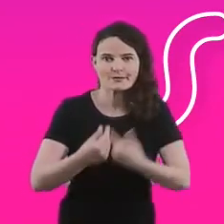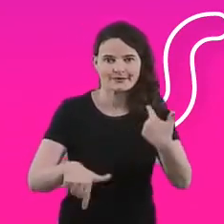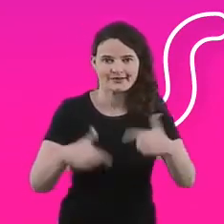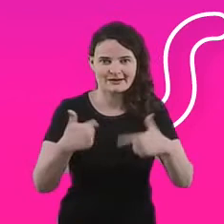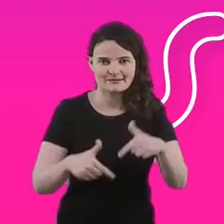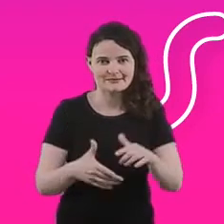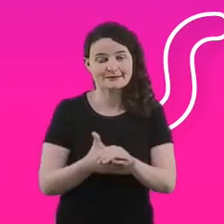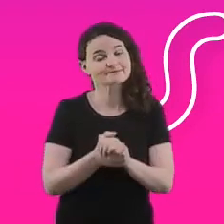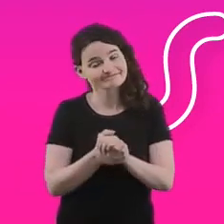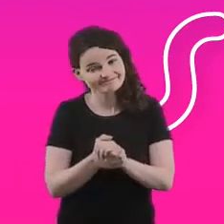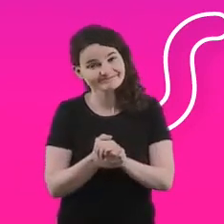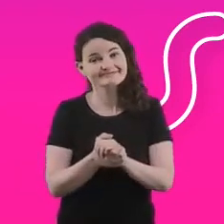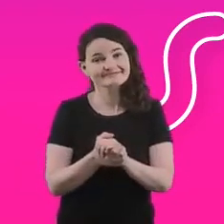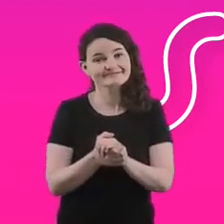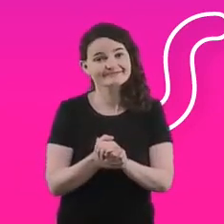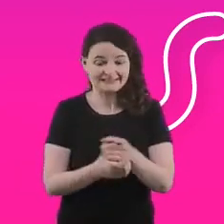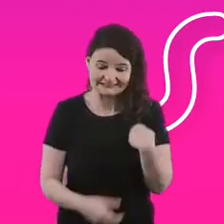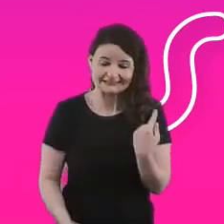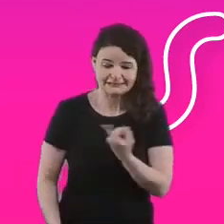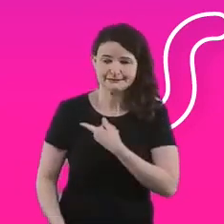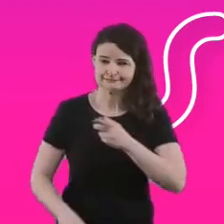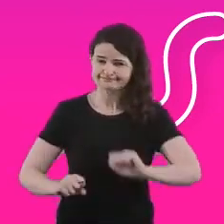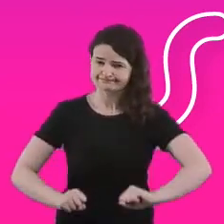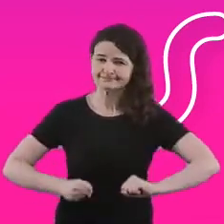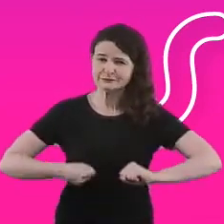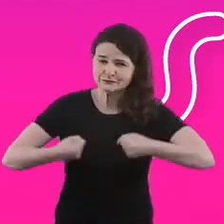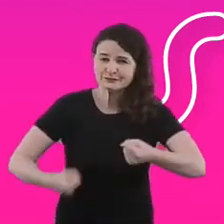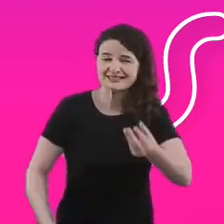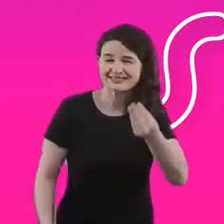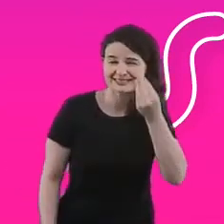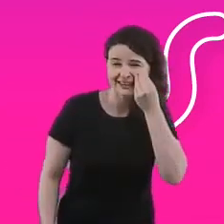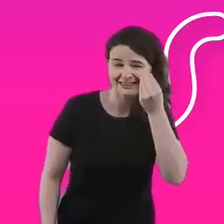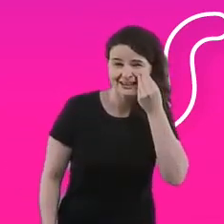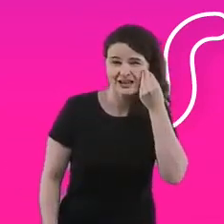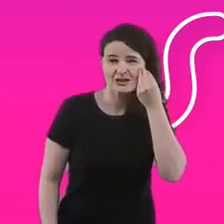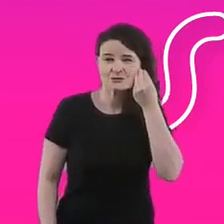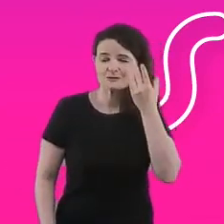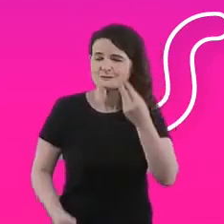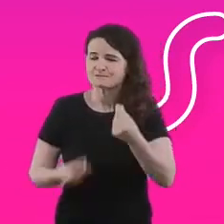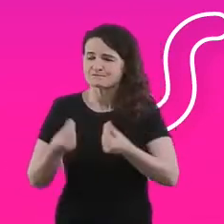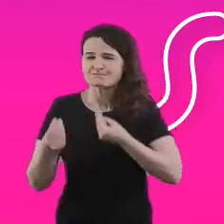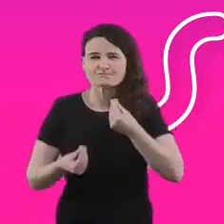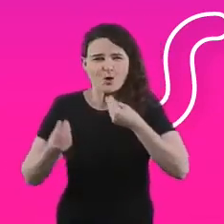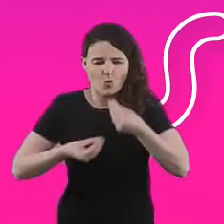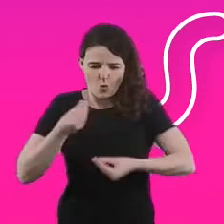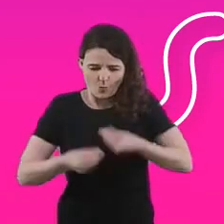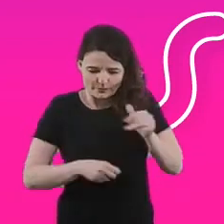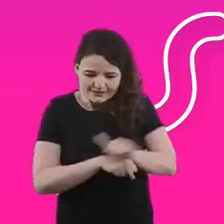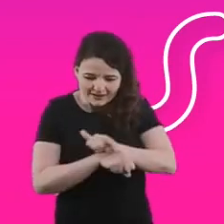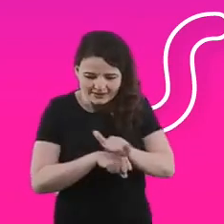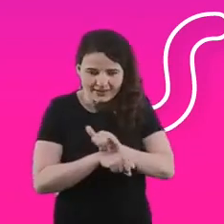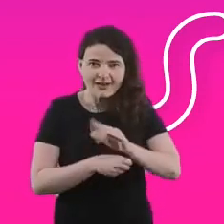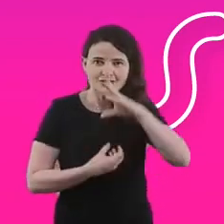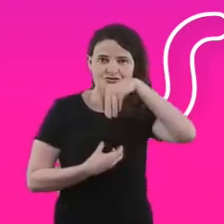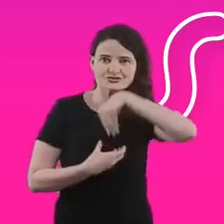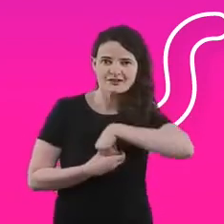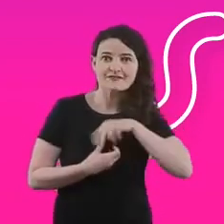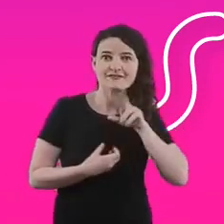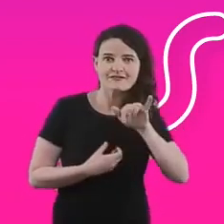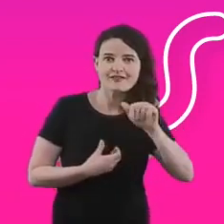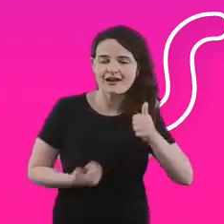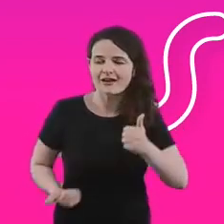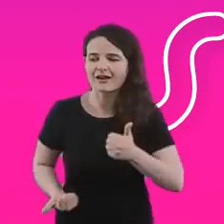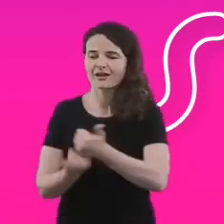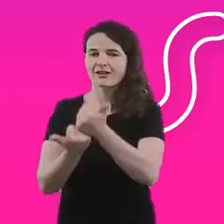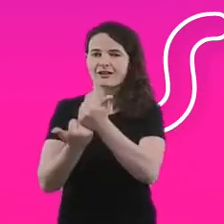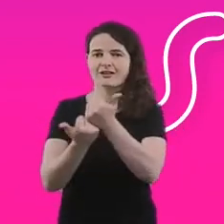2020 um objeto que pudesse também ajudar outras organizações, a gente tentou sistematizar, organizar um pouco esse